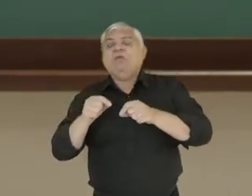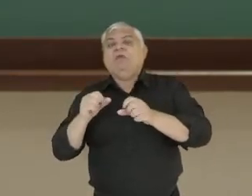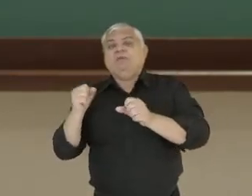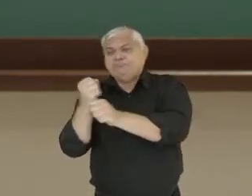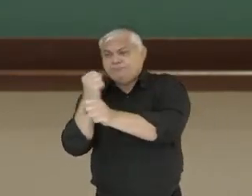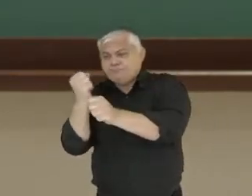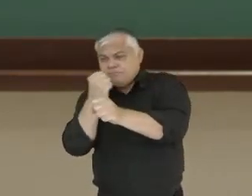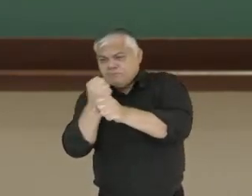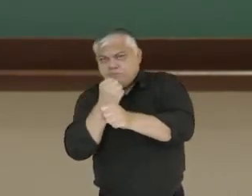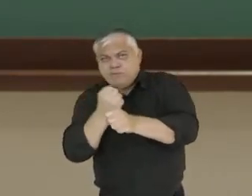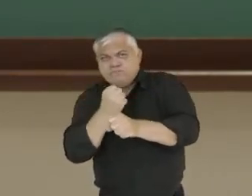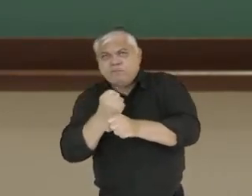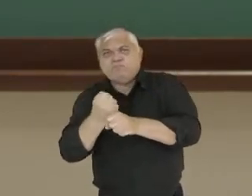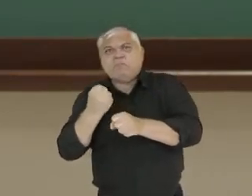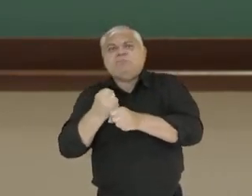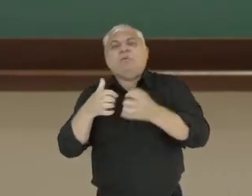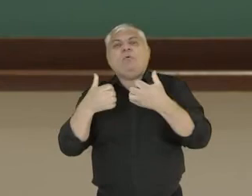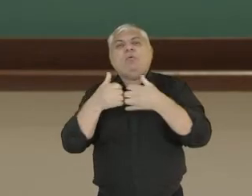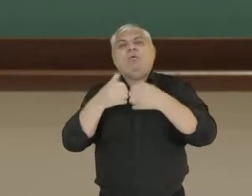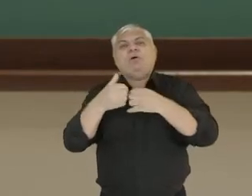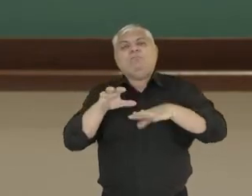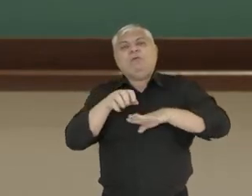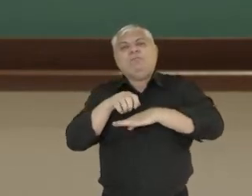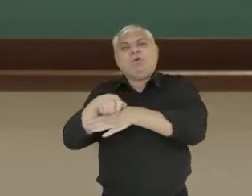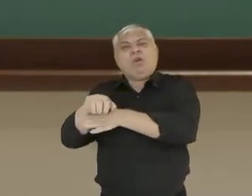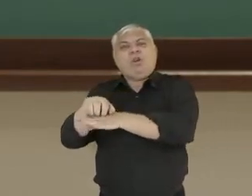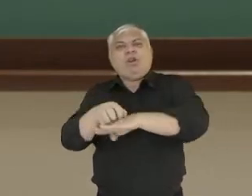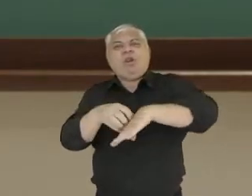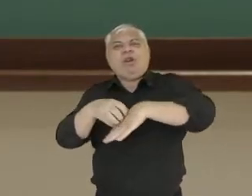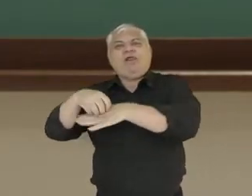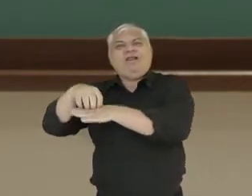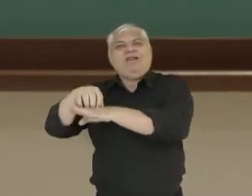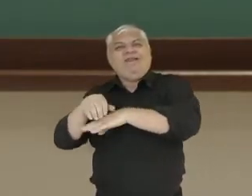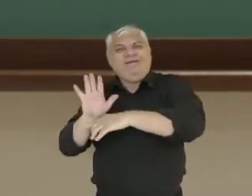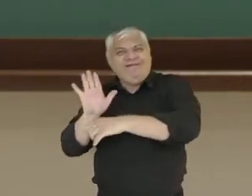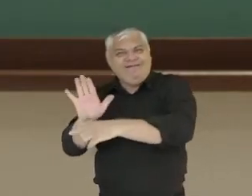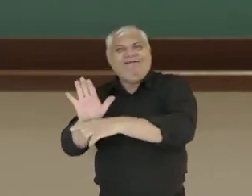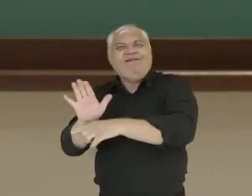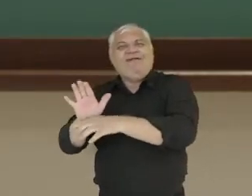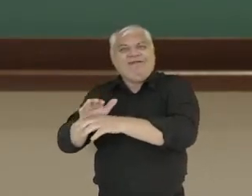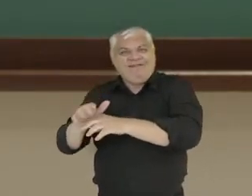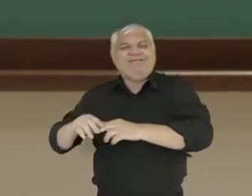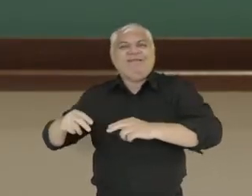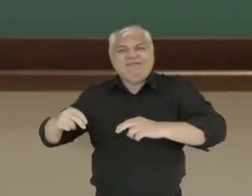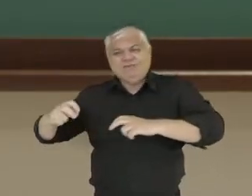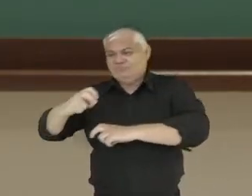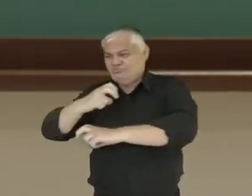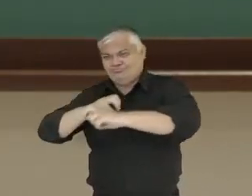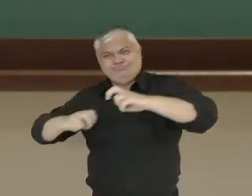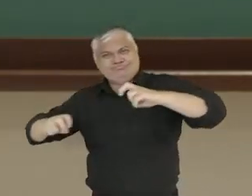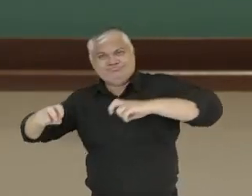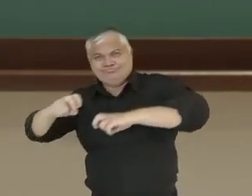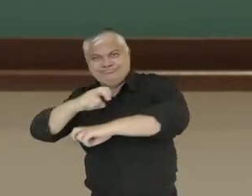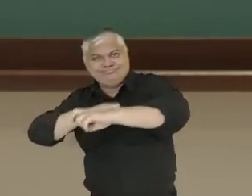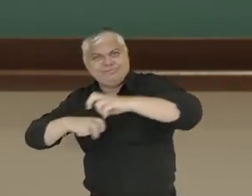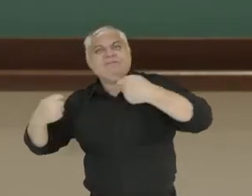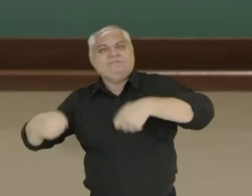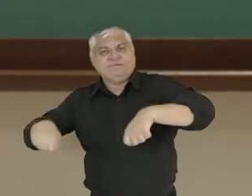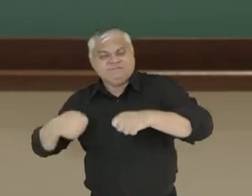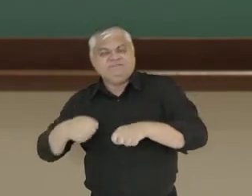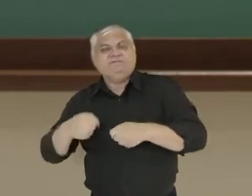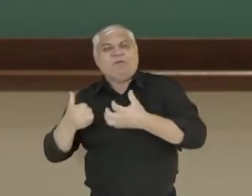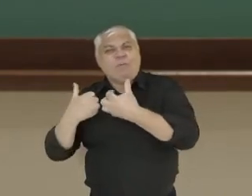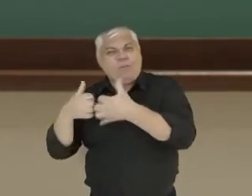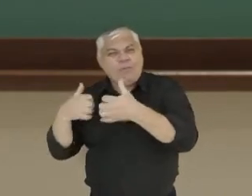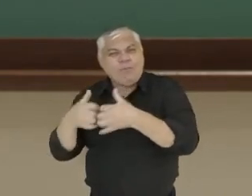transporte coletivo de forma eficiente, garantindo o escoamento dessa população para aonde elas necessitem ir,